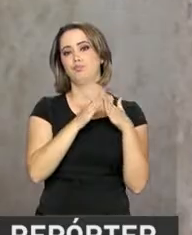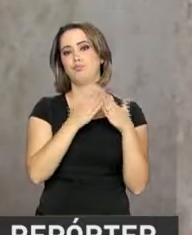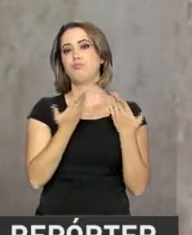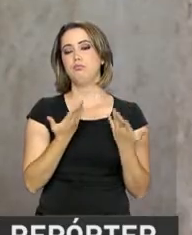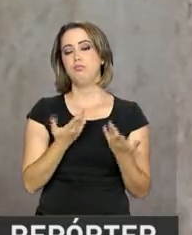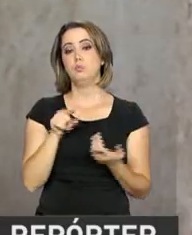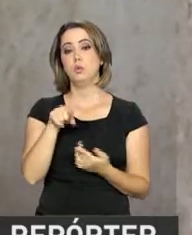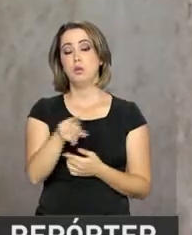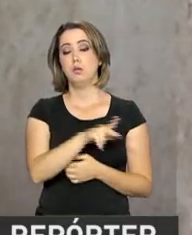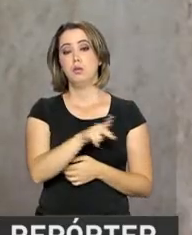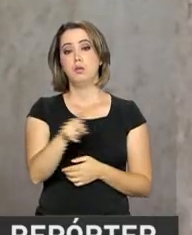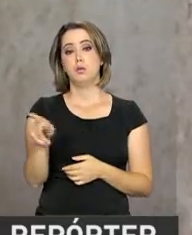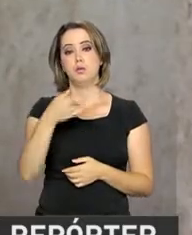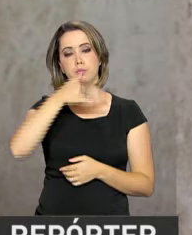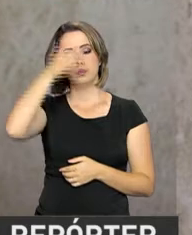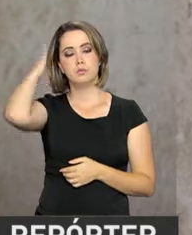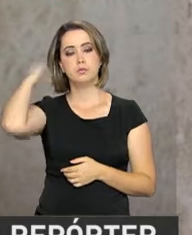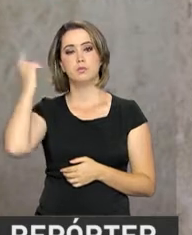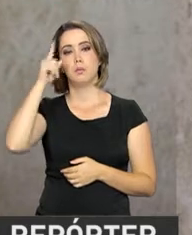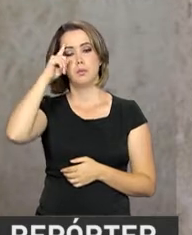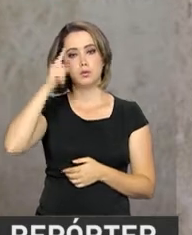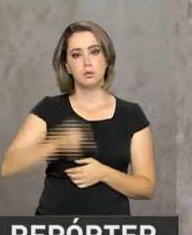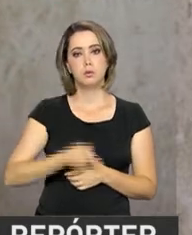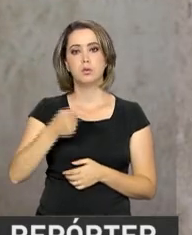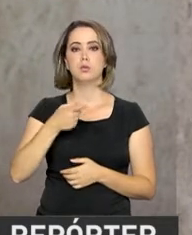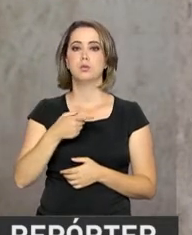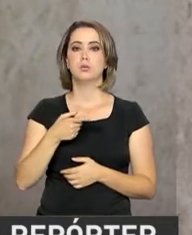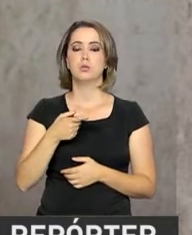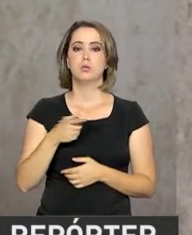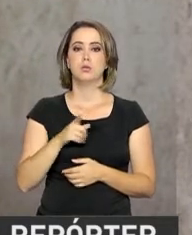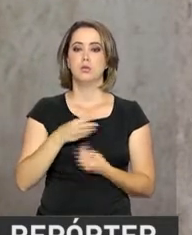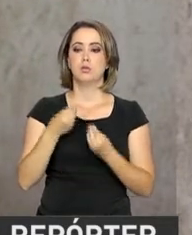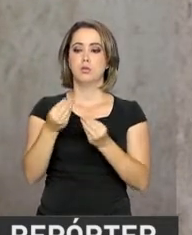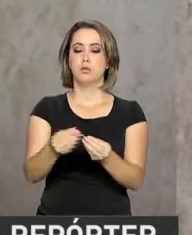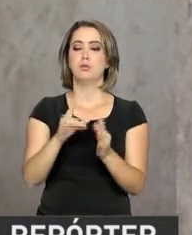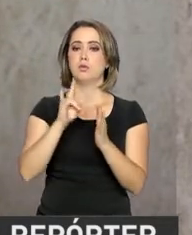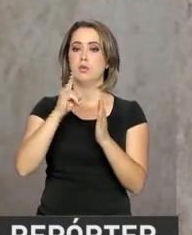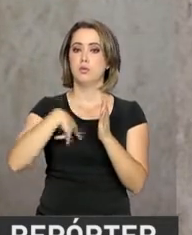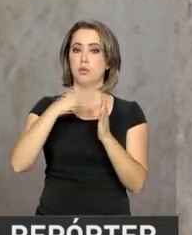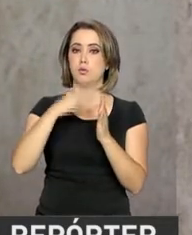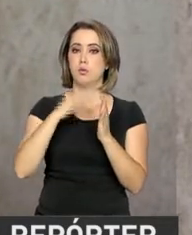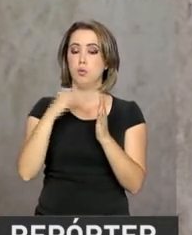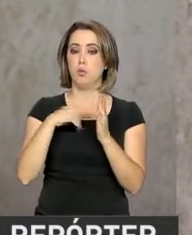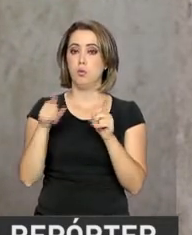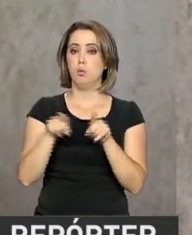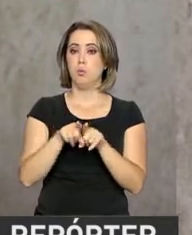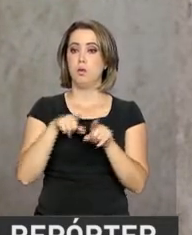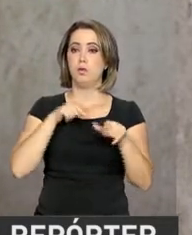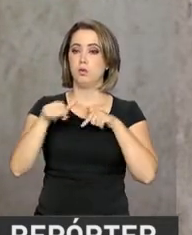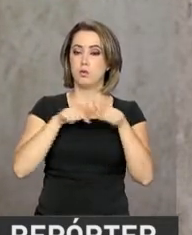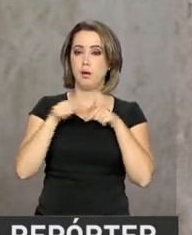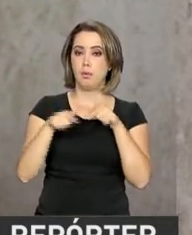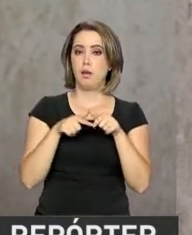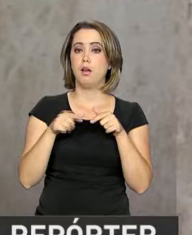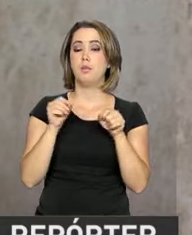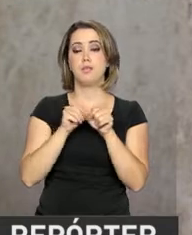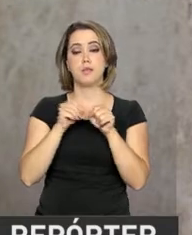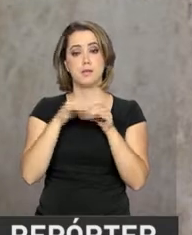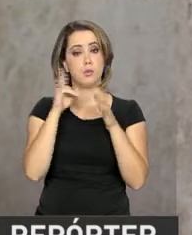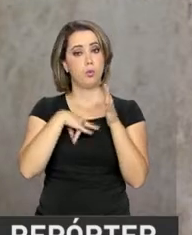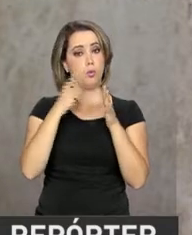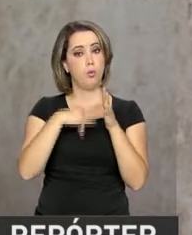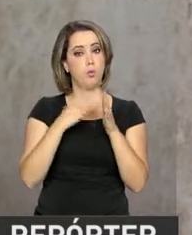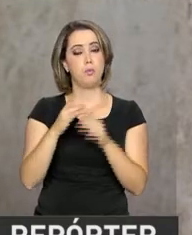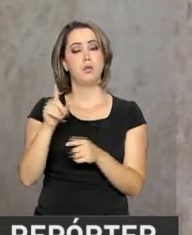terra eo presidente michel temer declarou que vai dar e fazer esse trabalho na medida em que reconhece